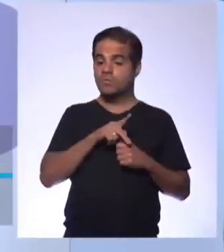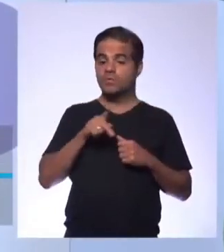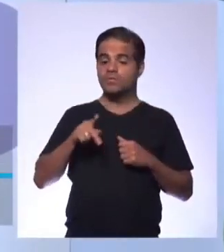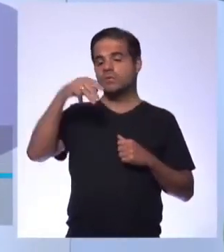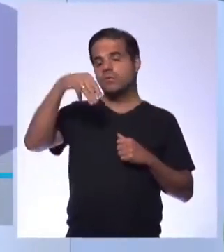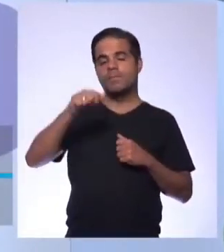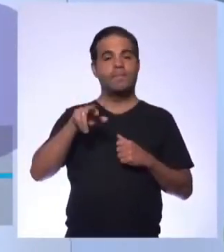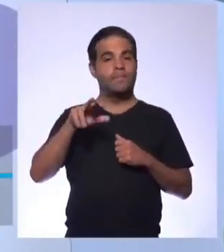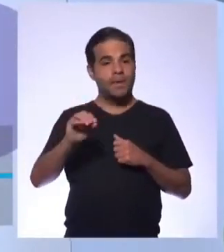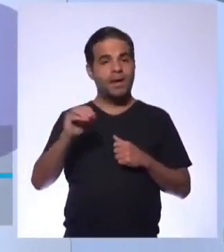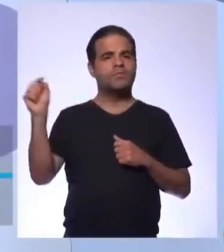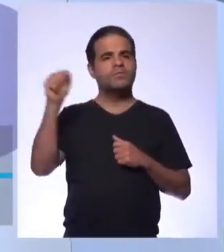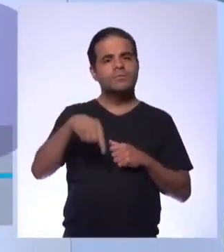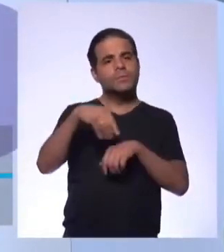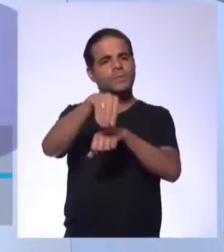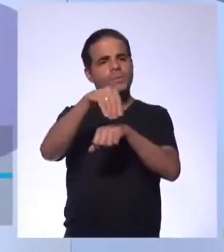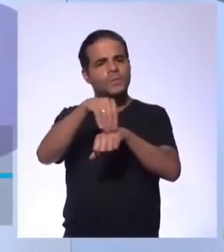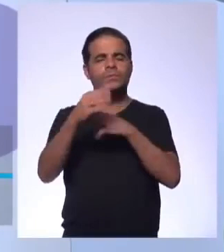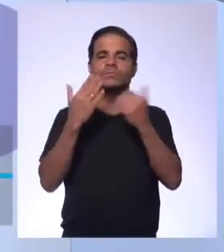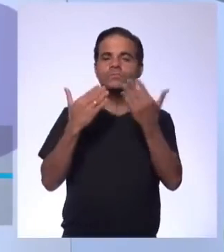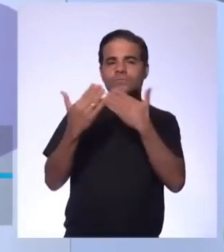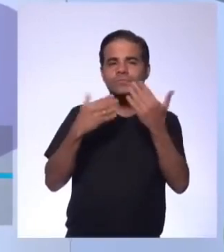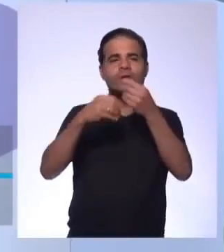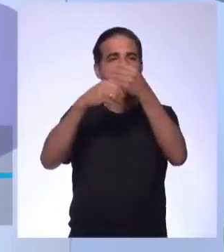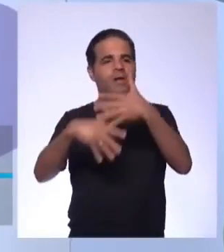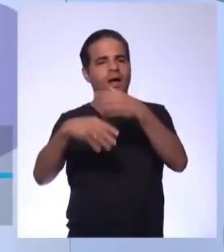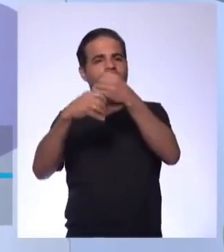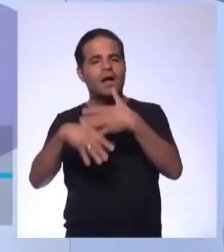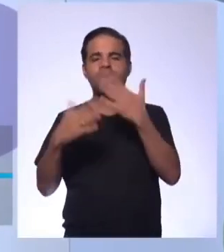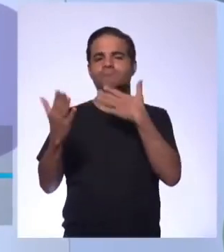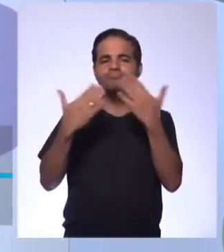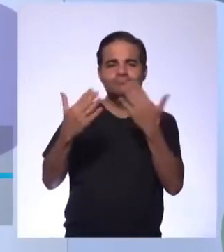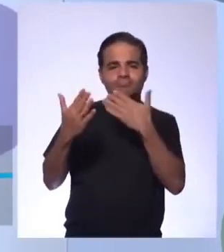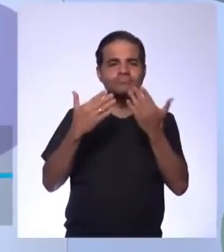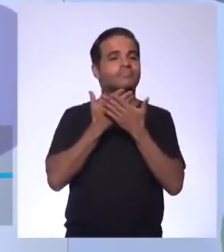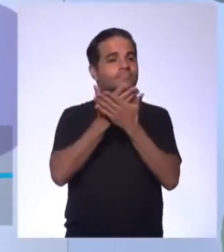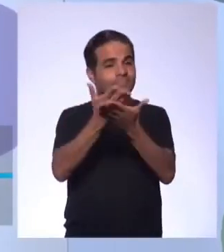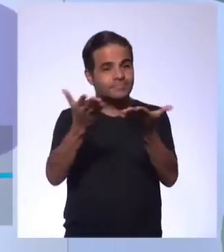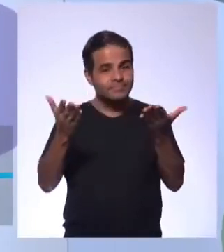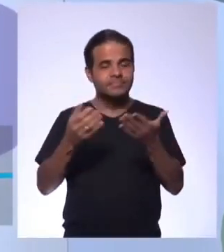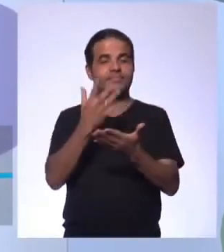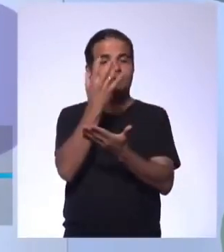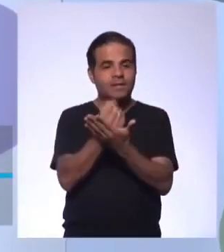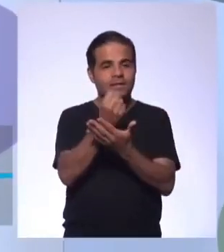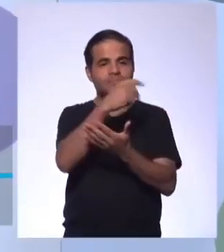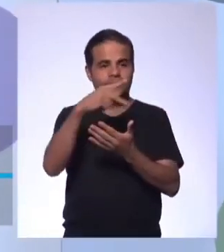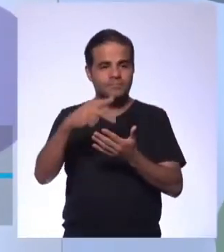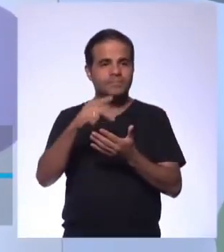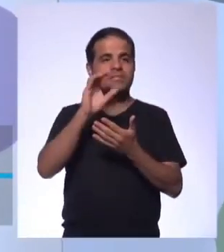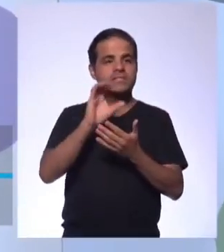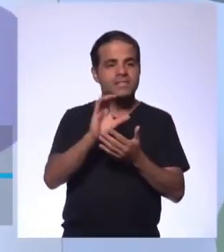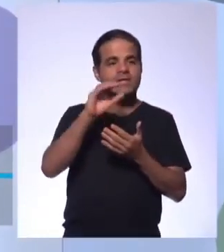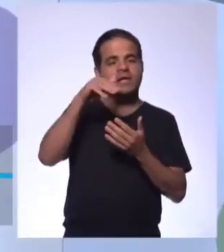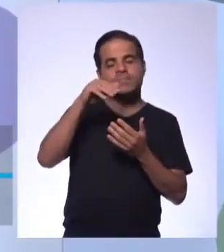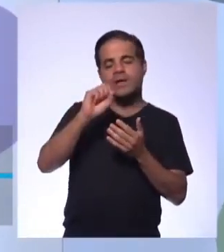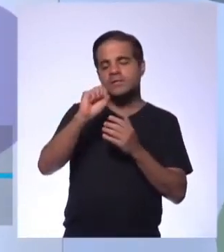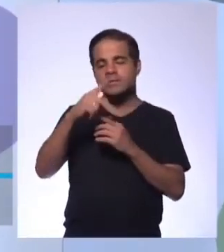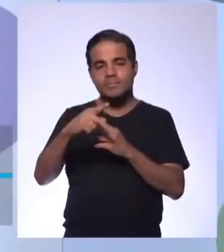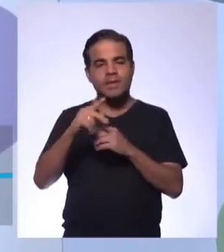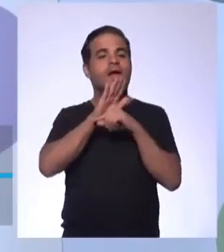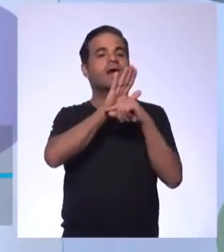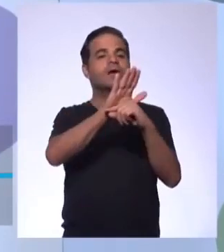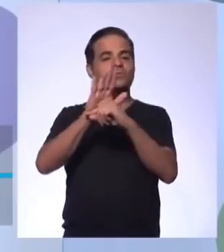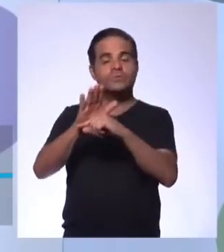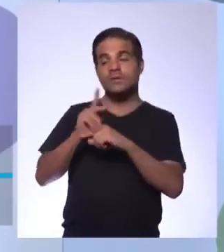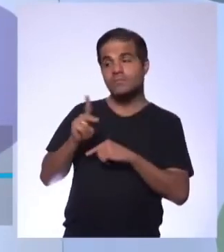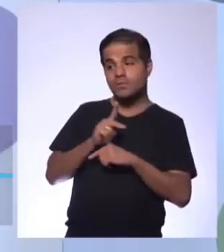e estarei aqui mediando as conversas, os chats, o bate-papo com você no aplicativo CMSP e auxiliando